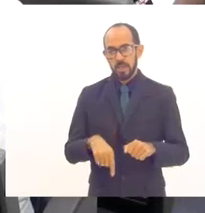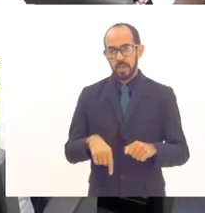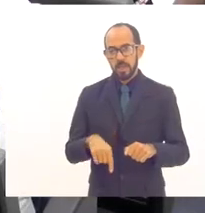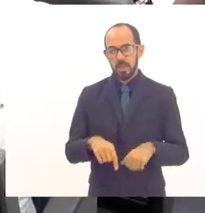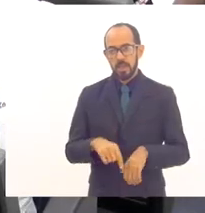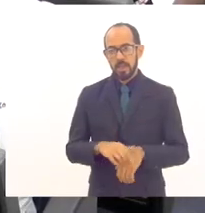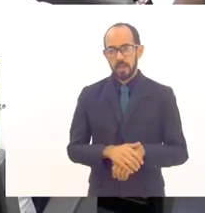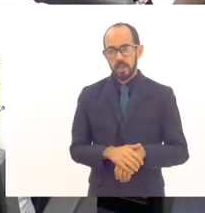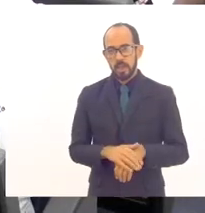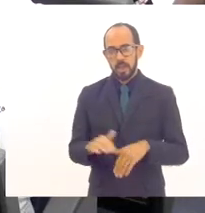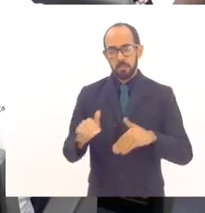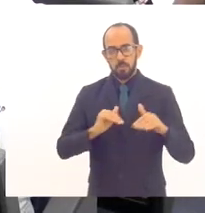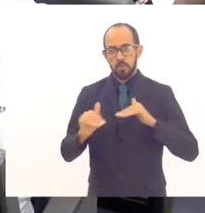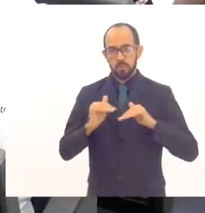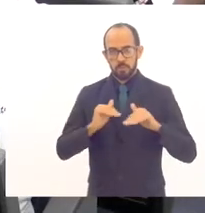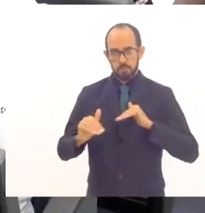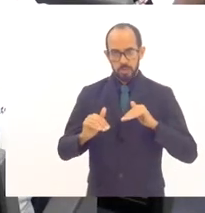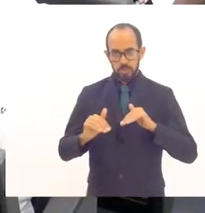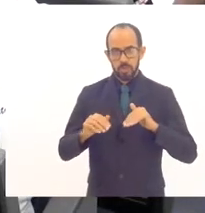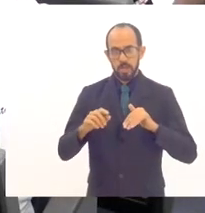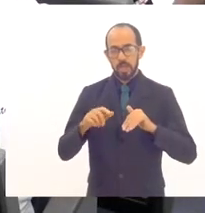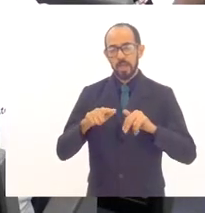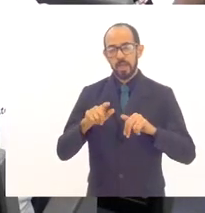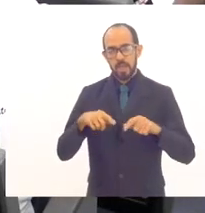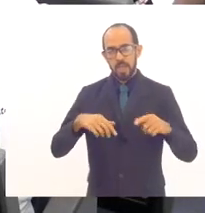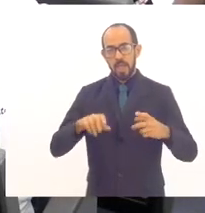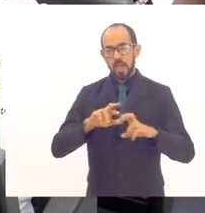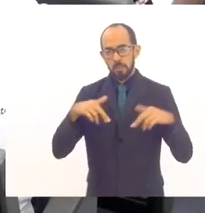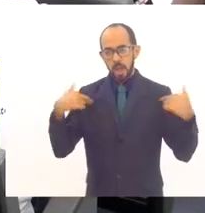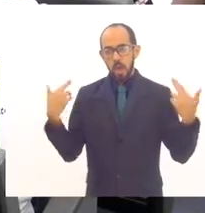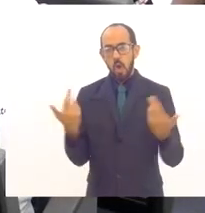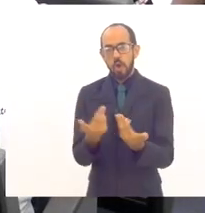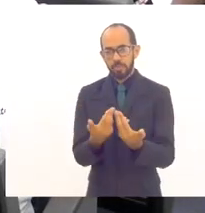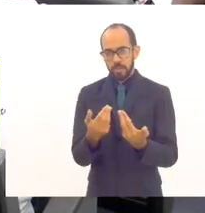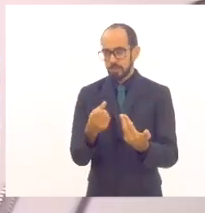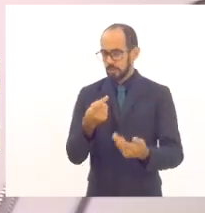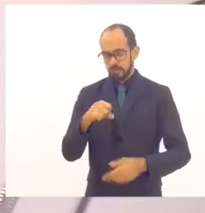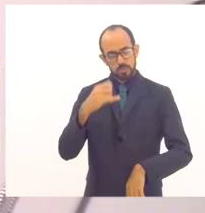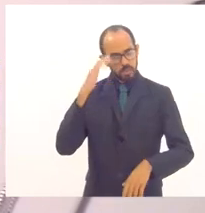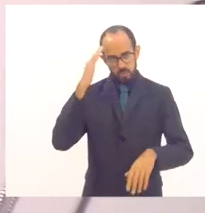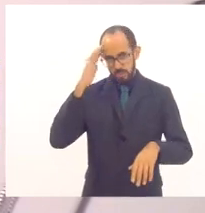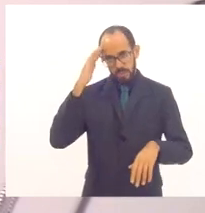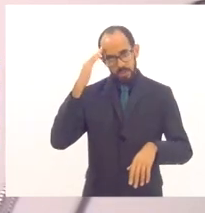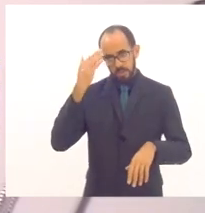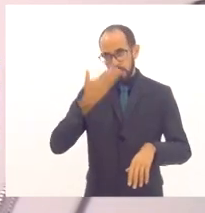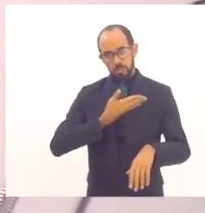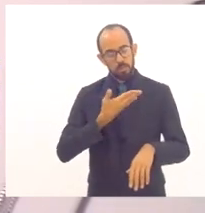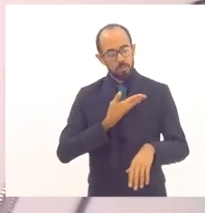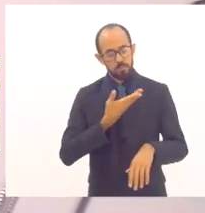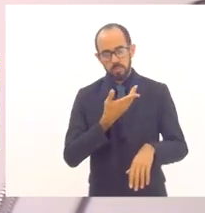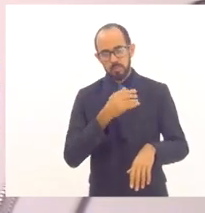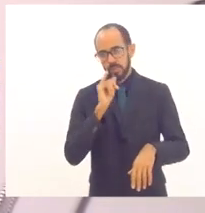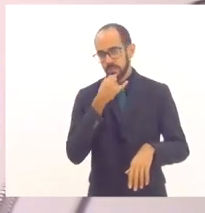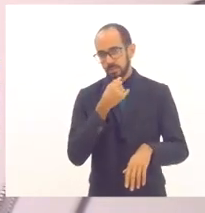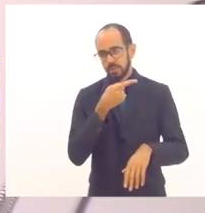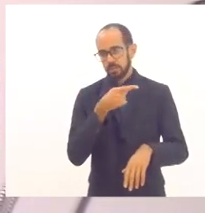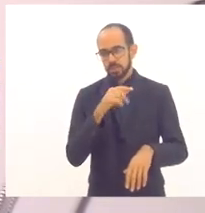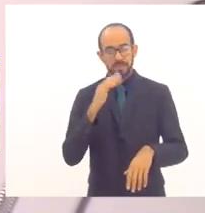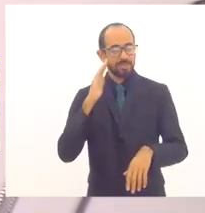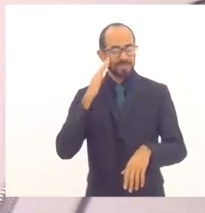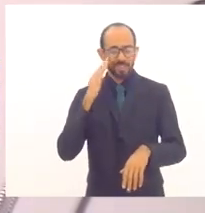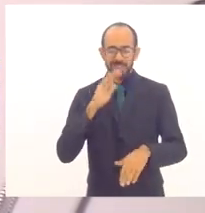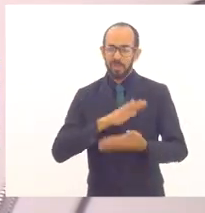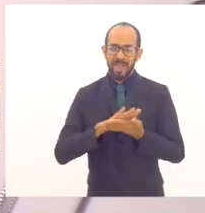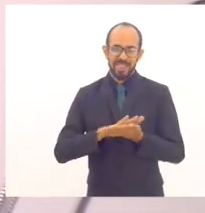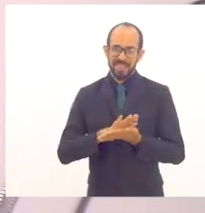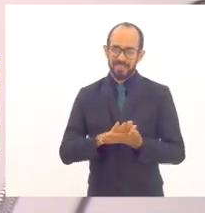ela é isso, é movimento, é giro e é roda. E se você não entendeu isso, companheiro, infelizmente, você não entendeu